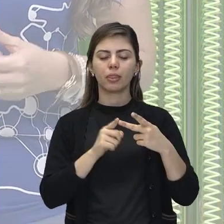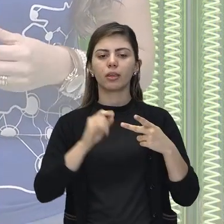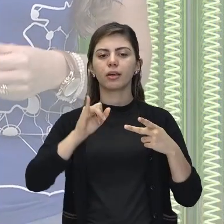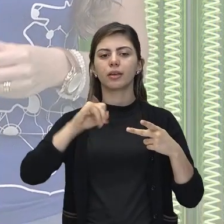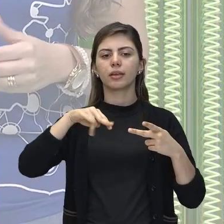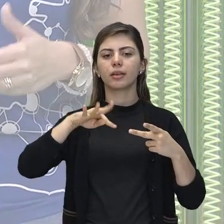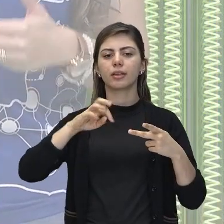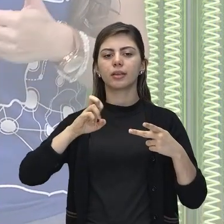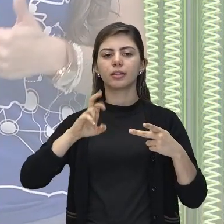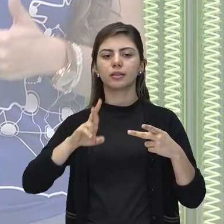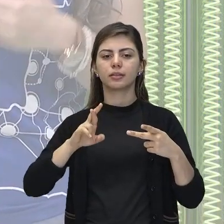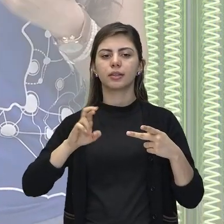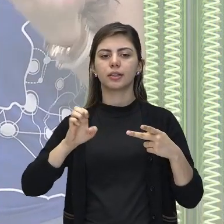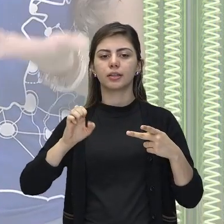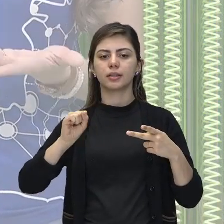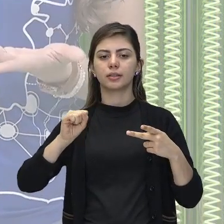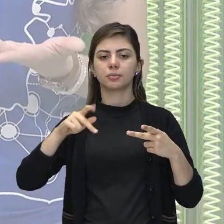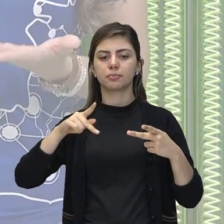eu tenho relações